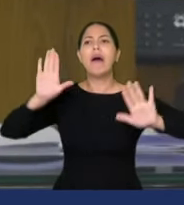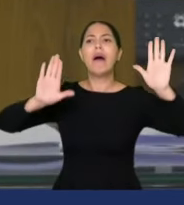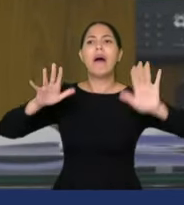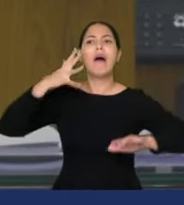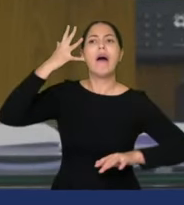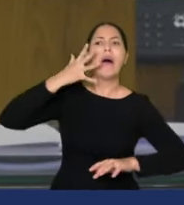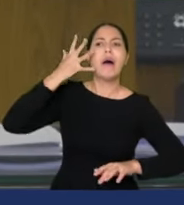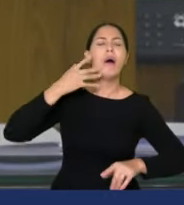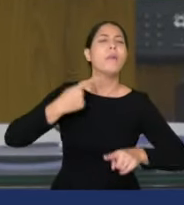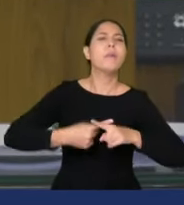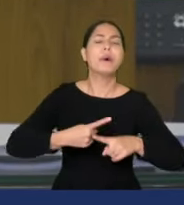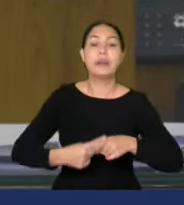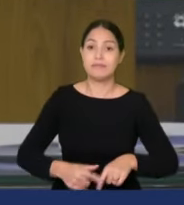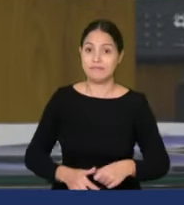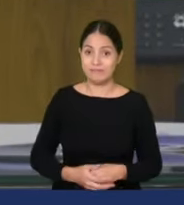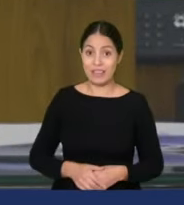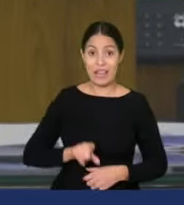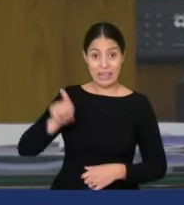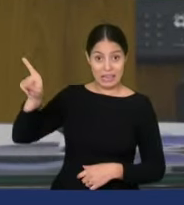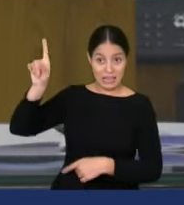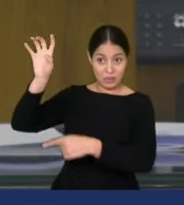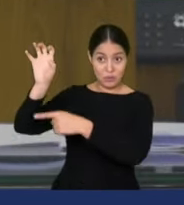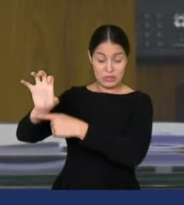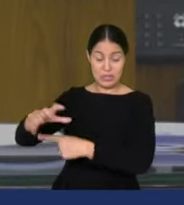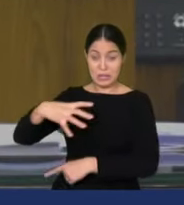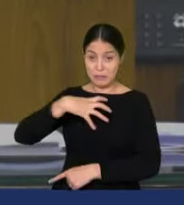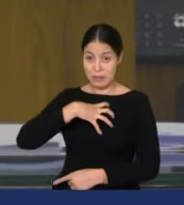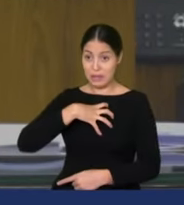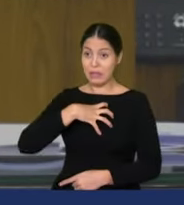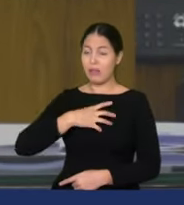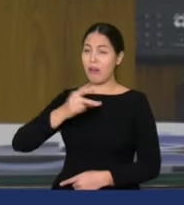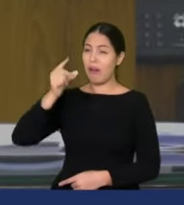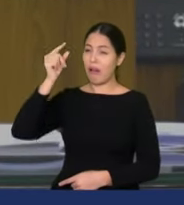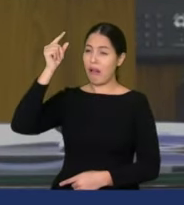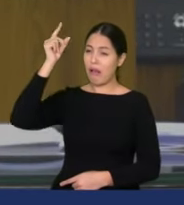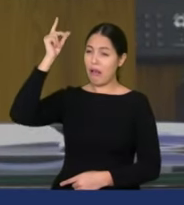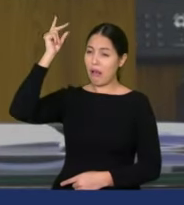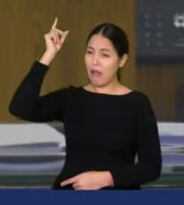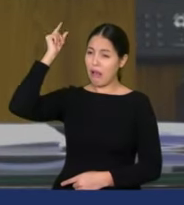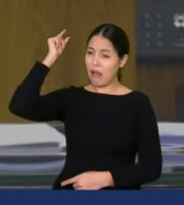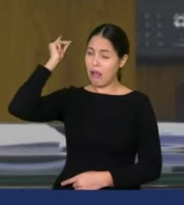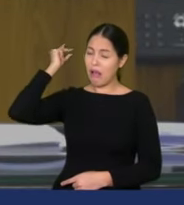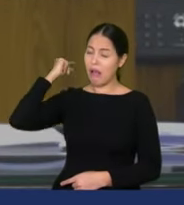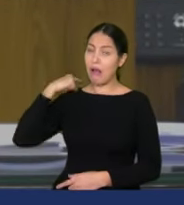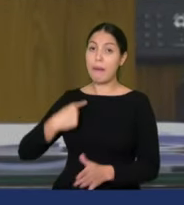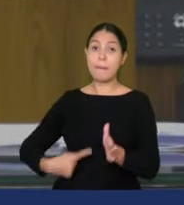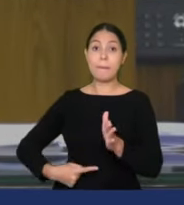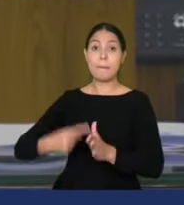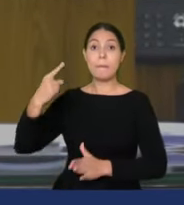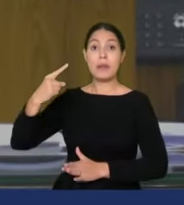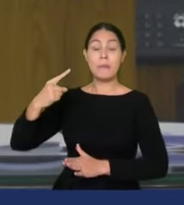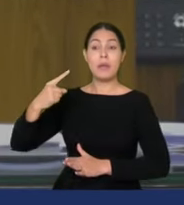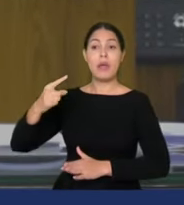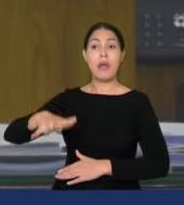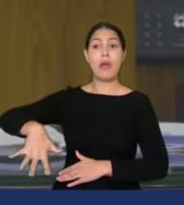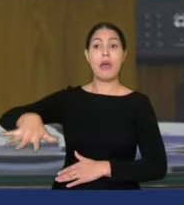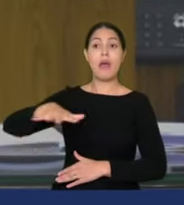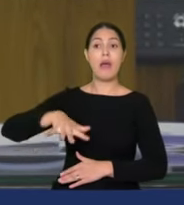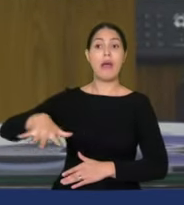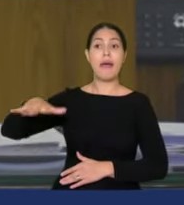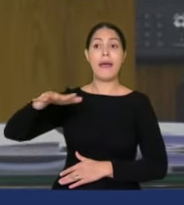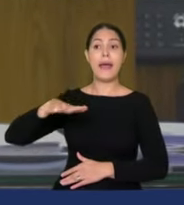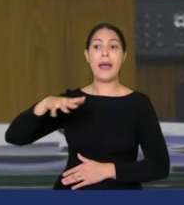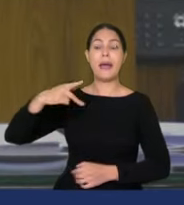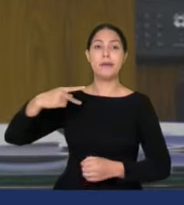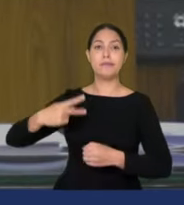lá a Bahia, muito lá atrás, foi a primeira refinaria do Landulfo Alves.